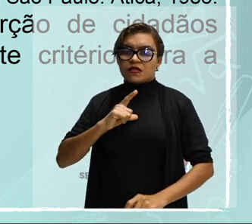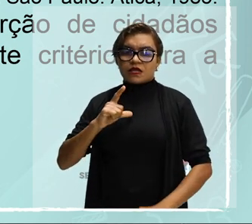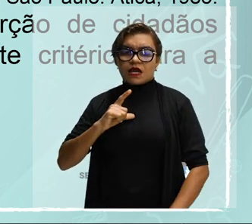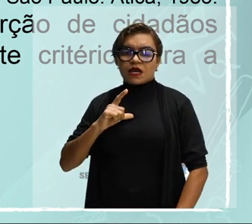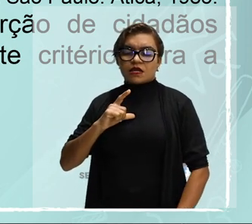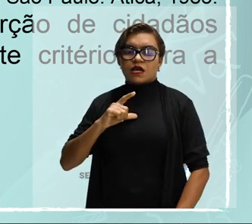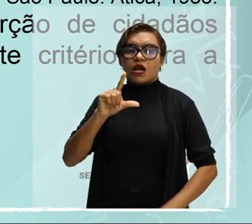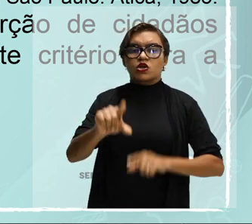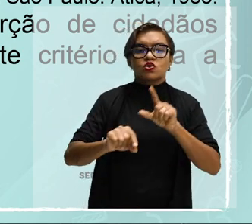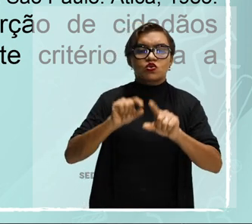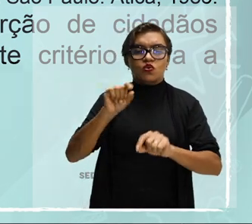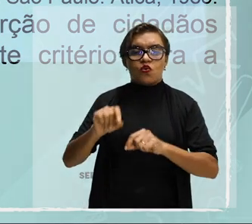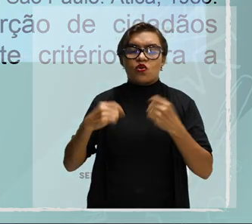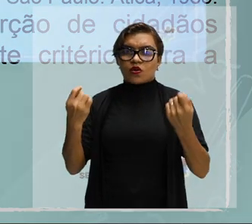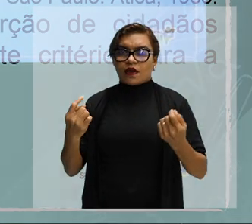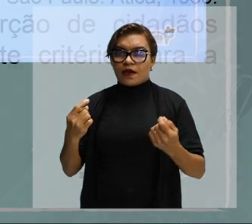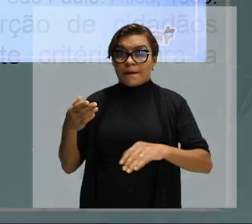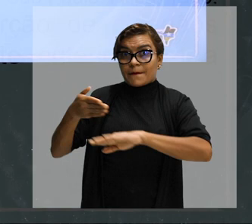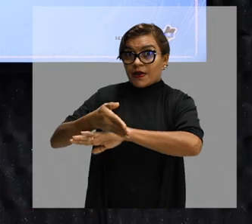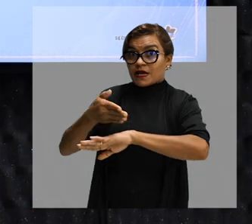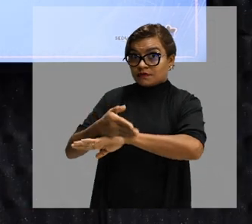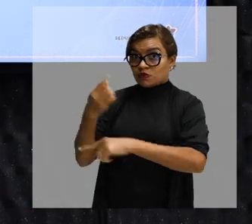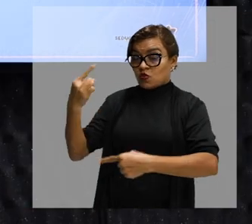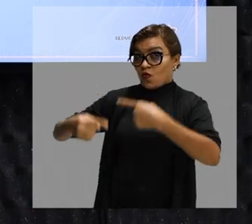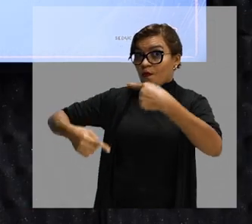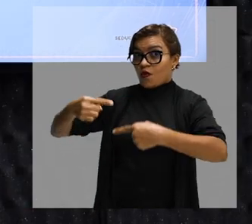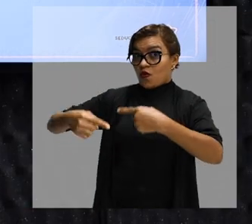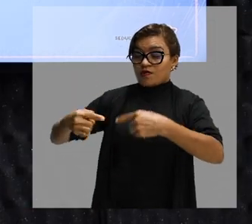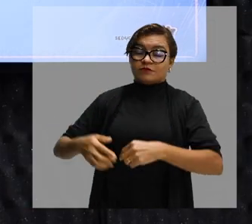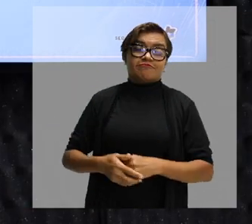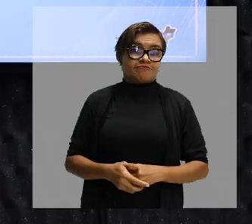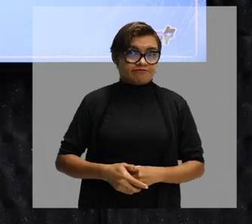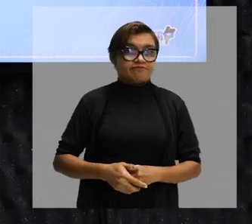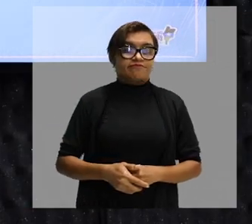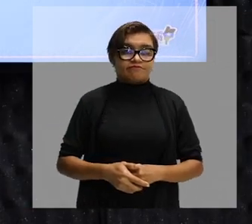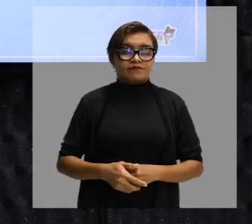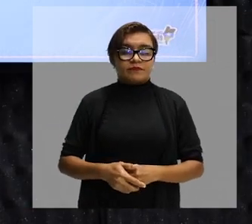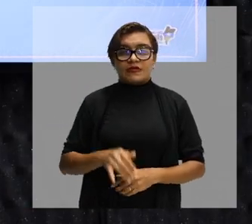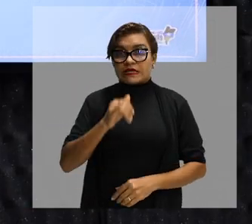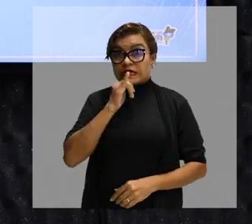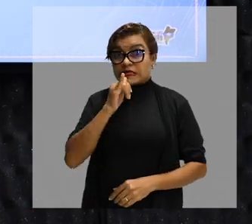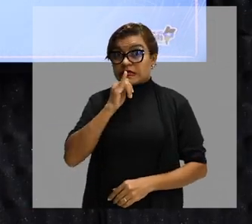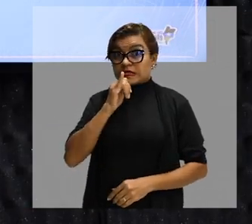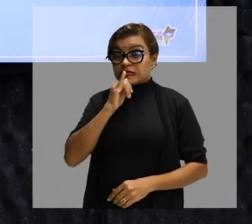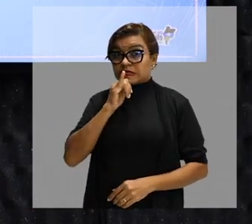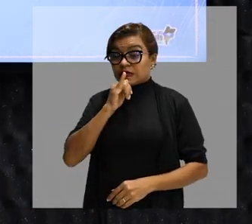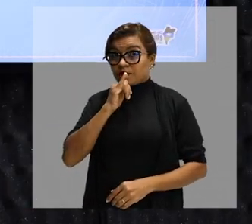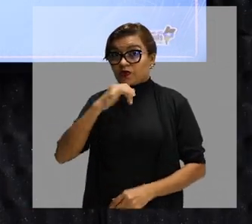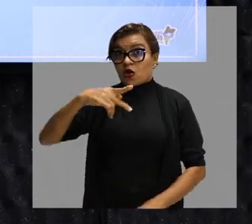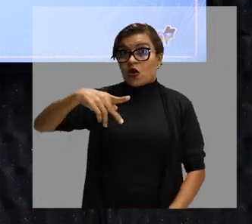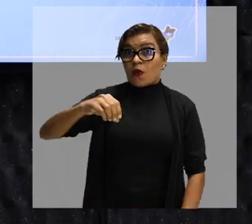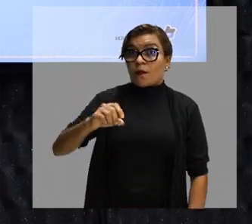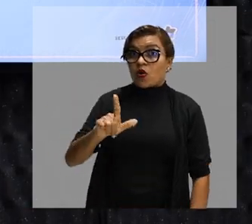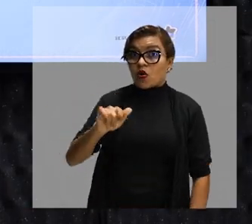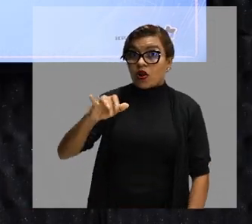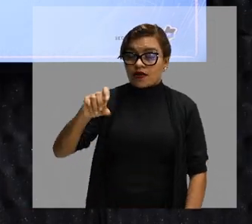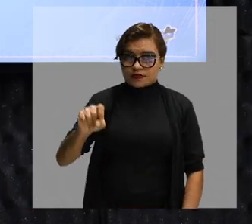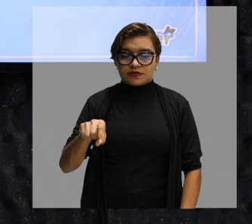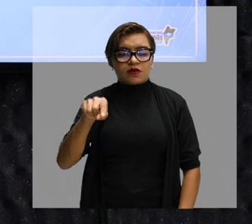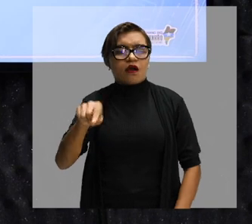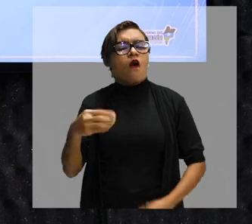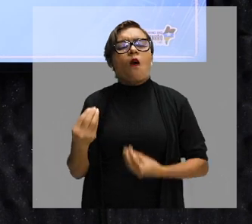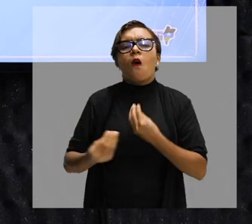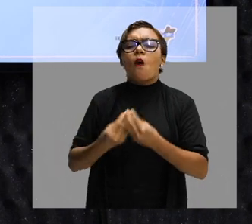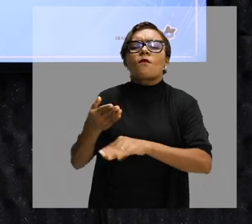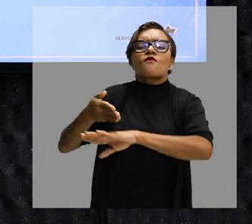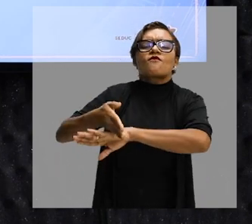participação política. Olha só. A participação na polis, a forma como a